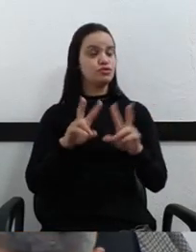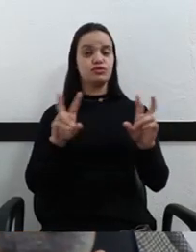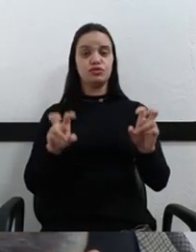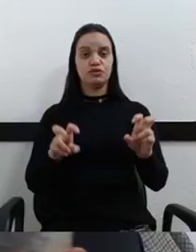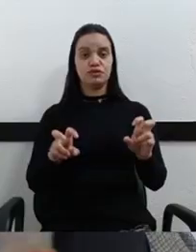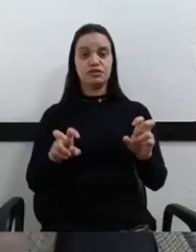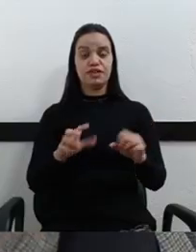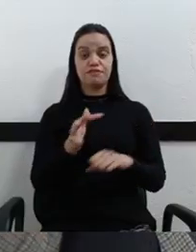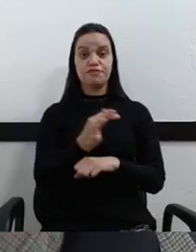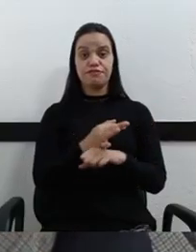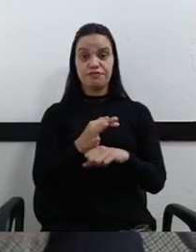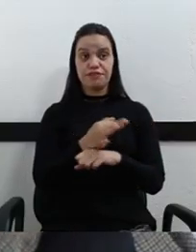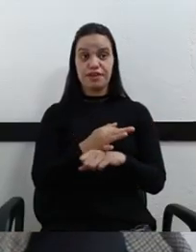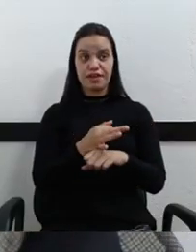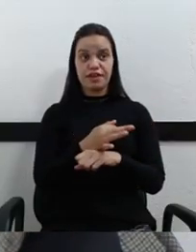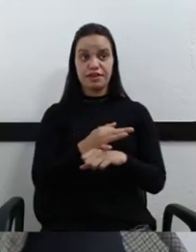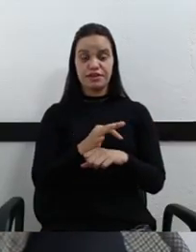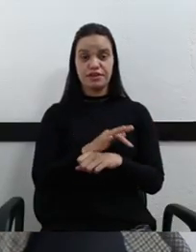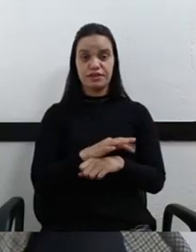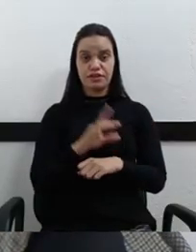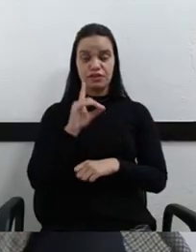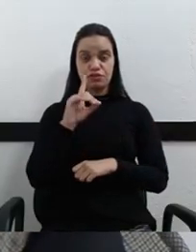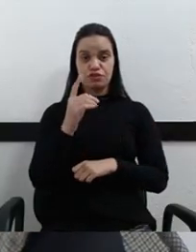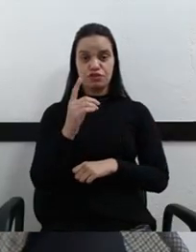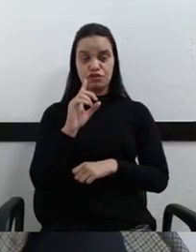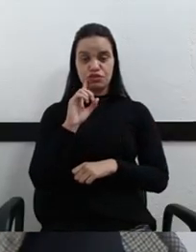de férias nos dias